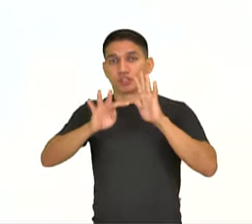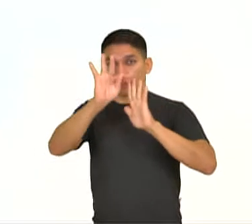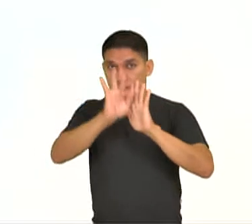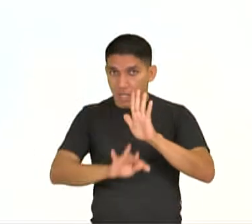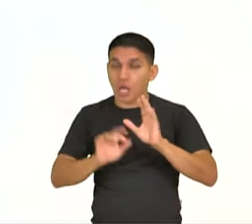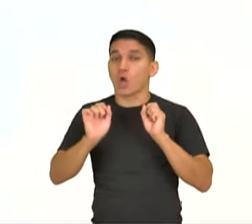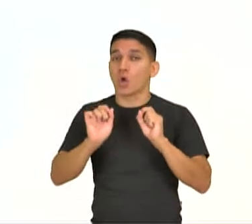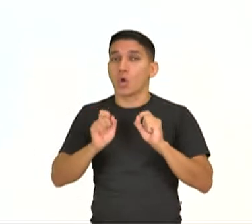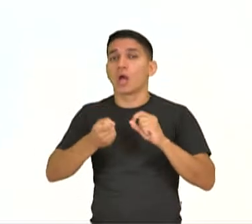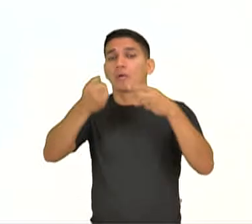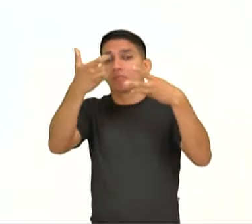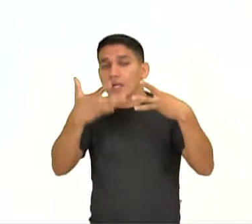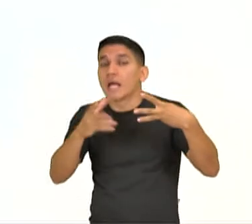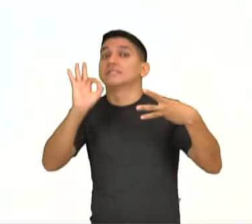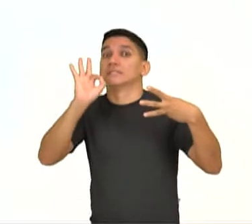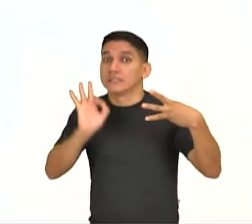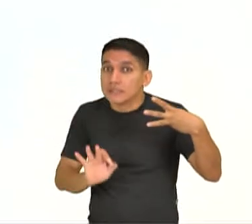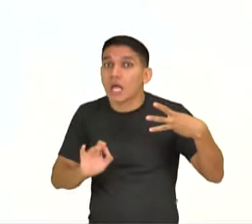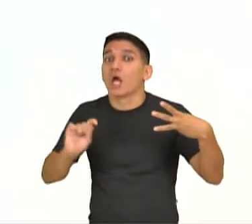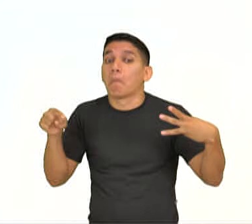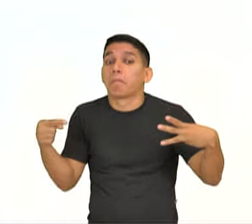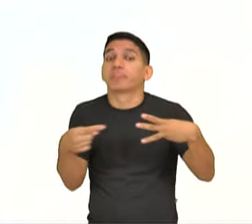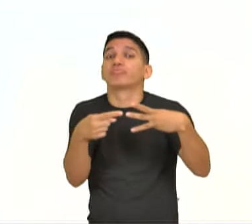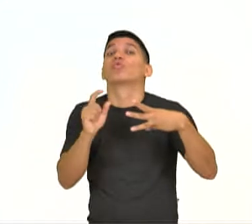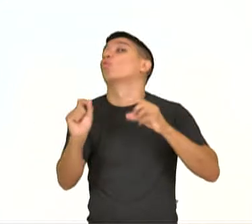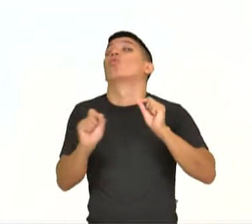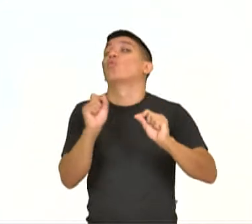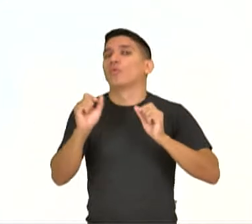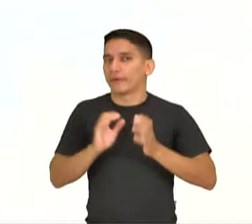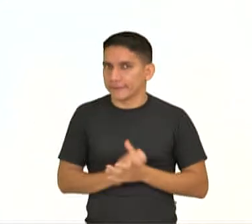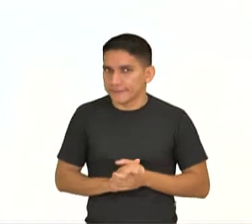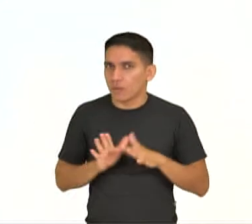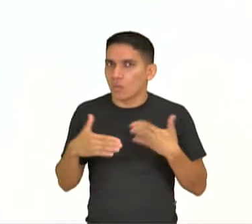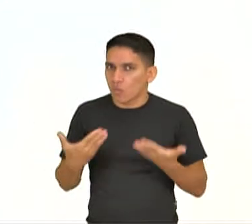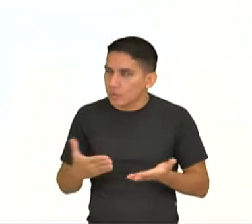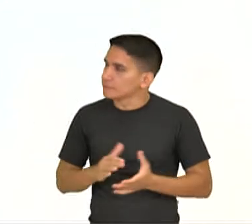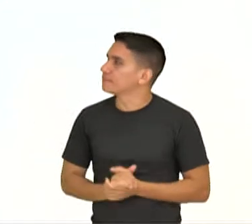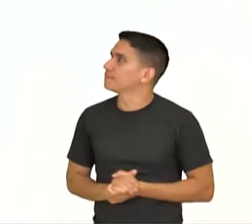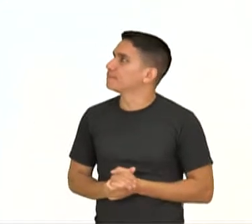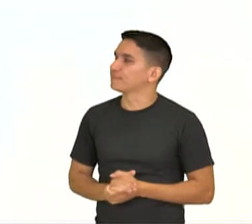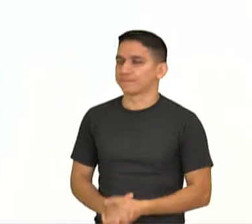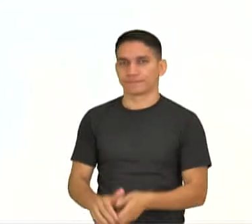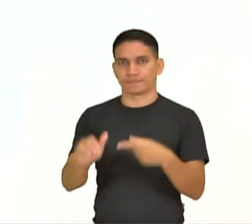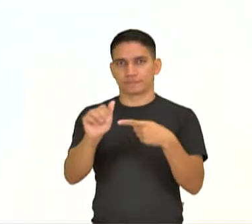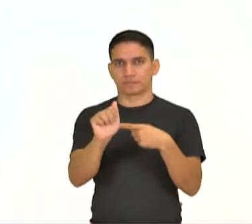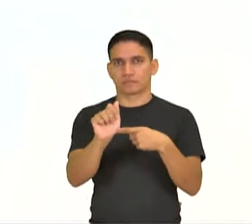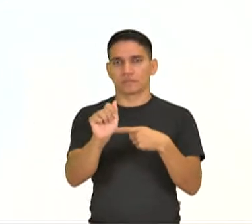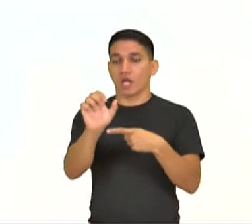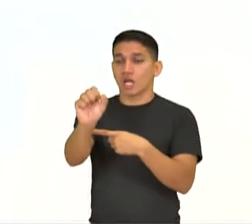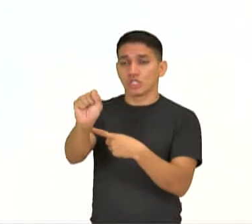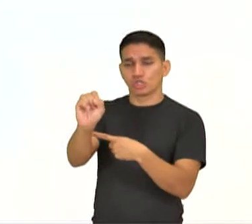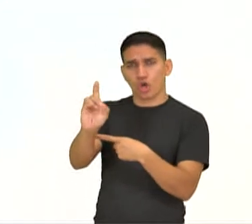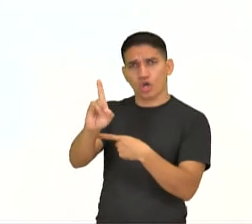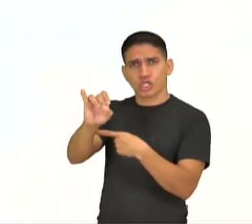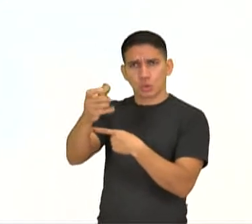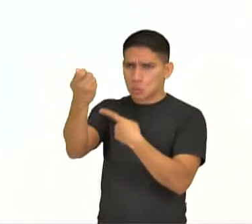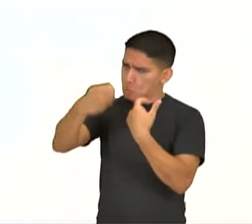podemos dizer que, então, o que está correto aqui? O que está certo? o sódio não é